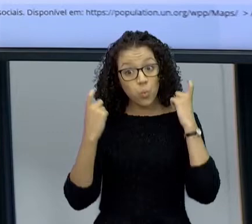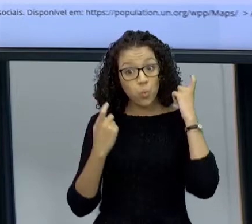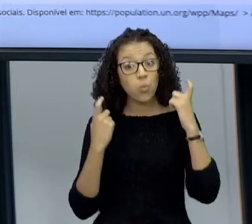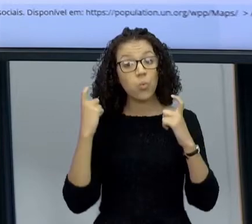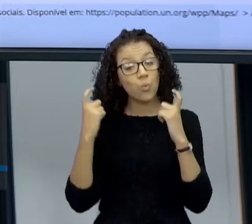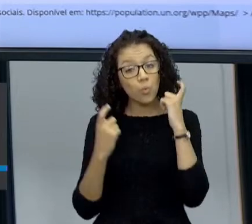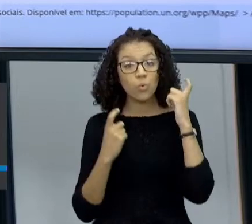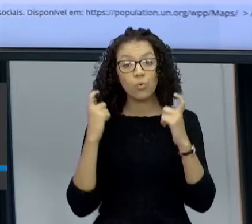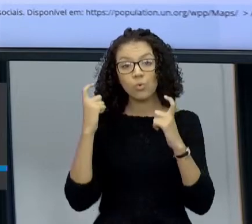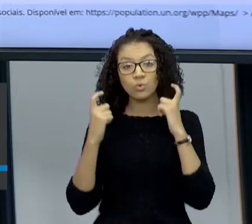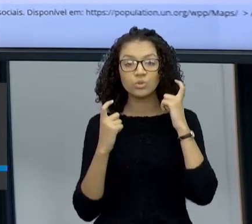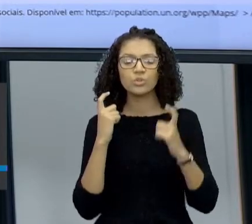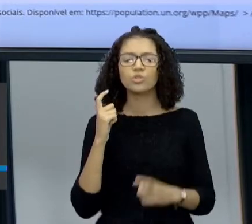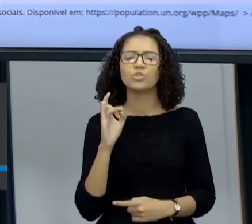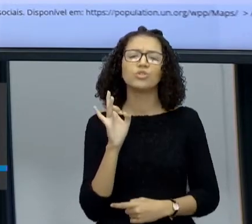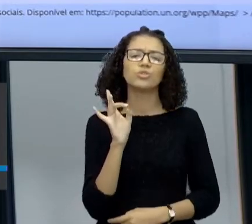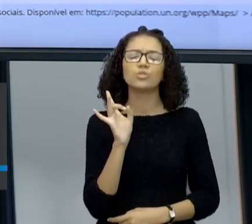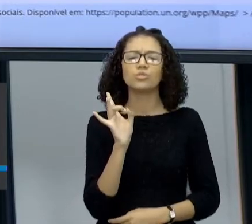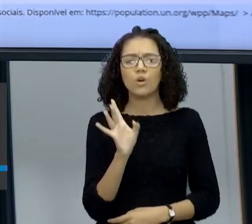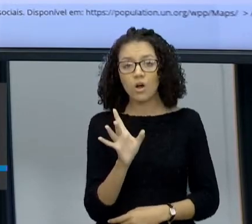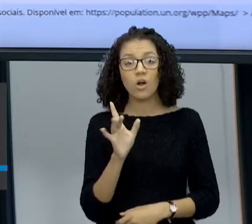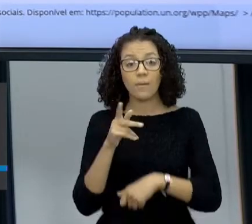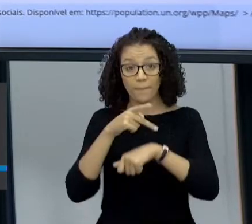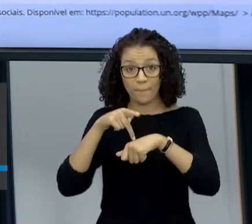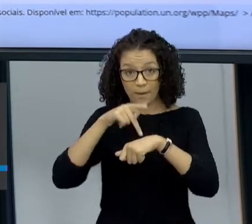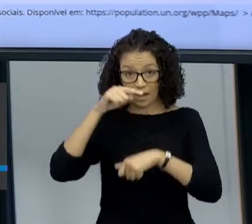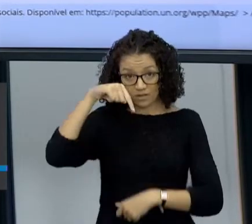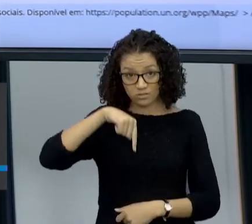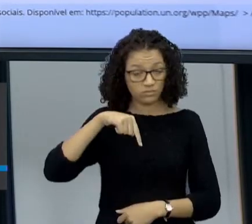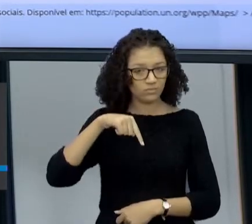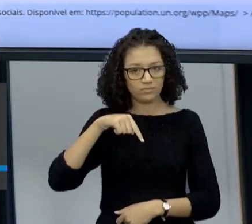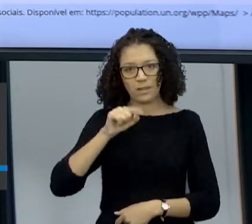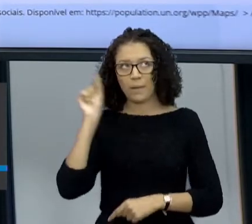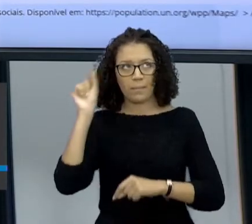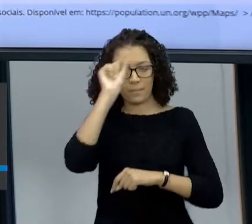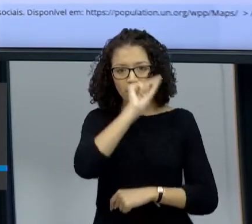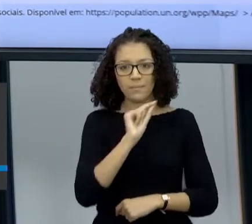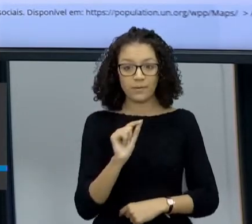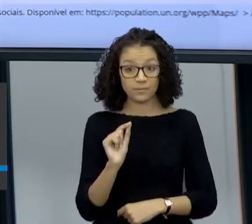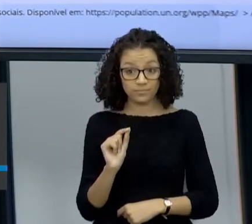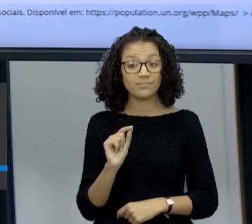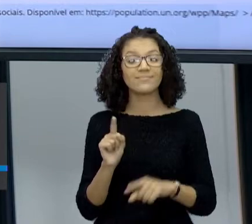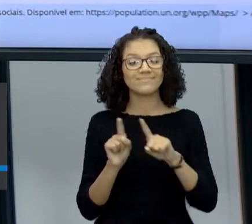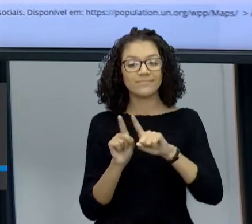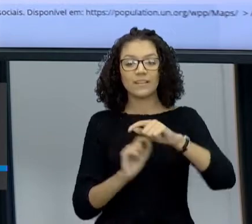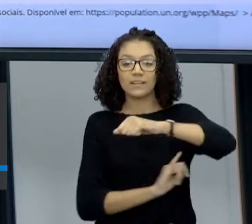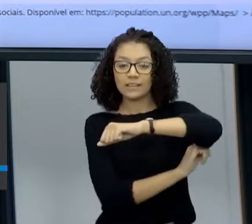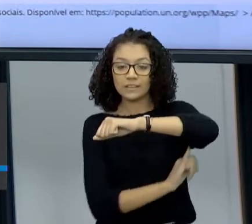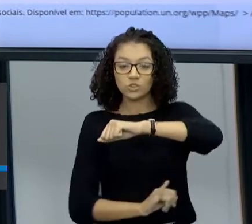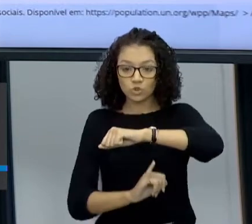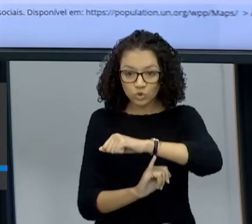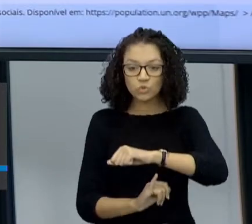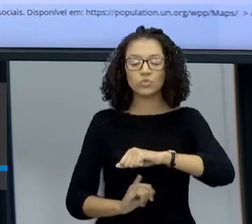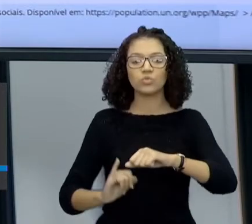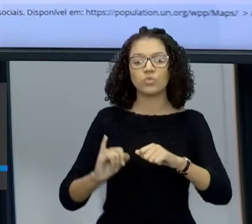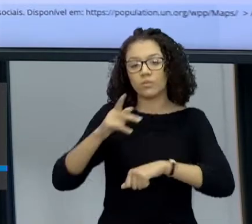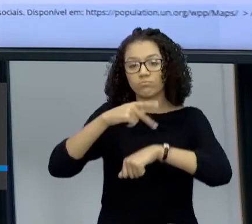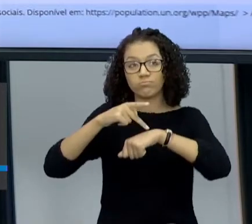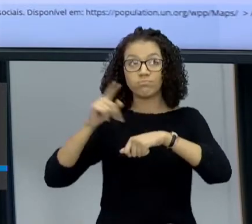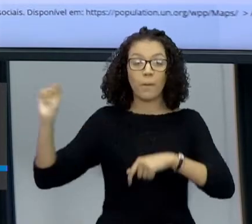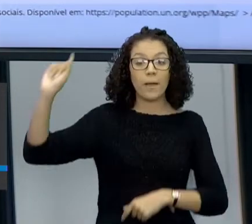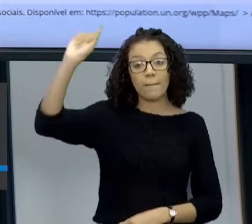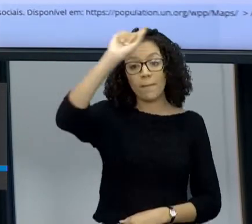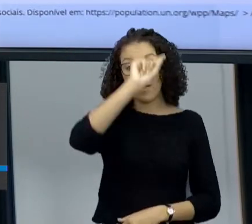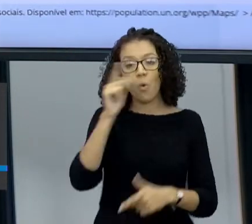não só pelos países e pelos seus governos, mas também pelas instituições internacionais, as organizações como